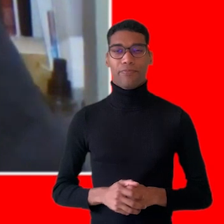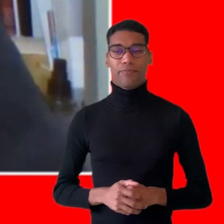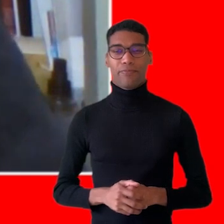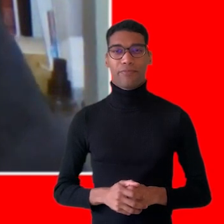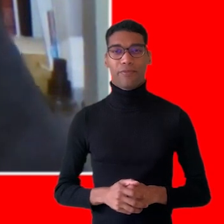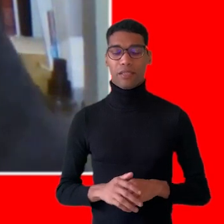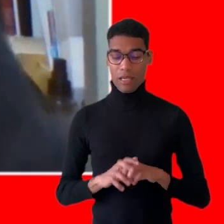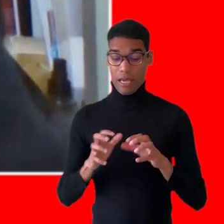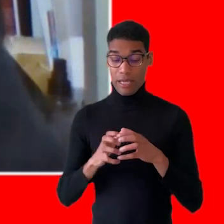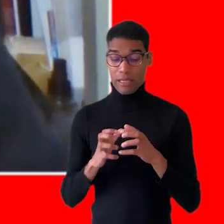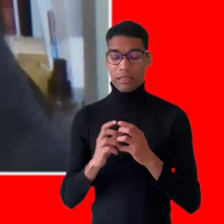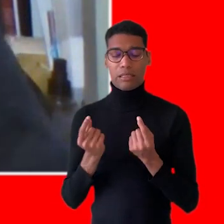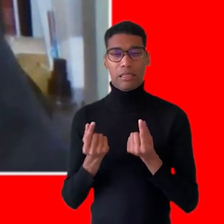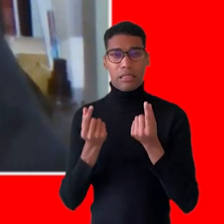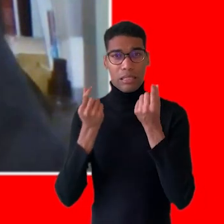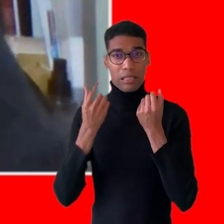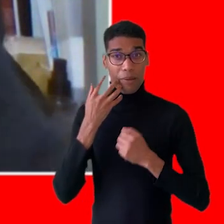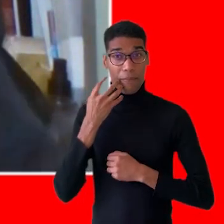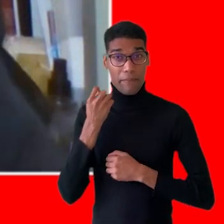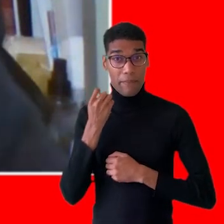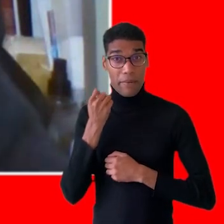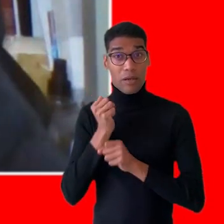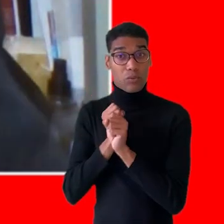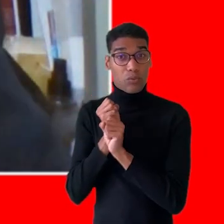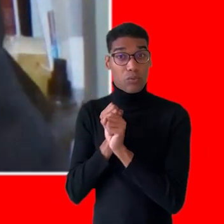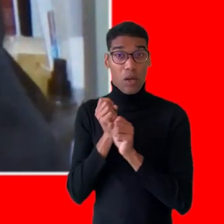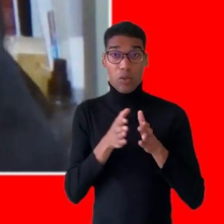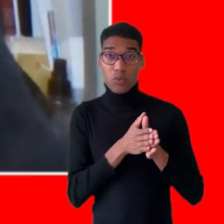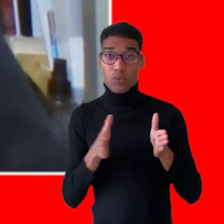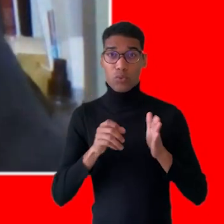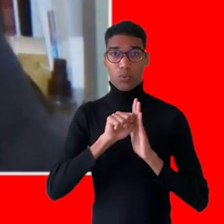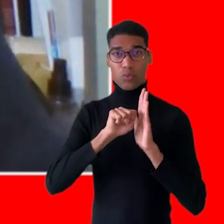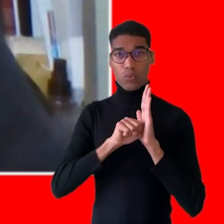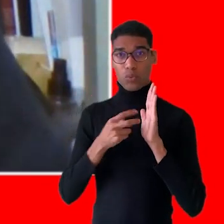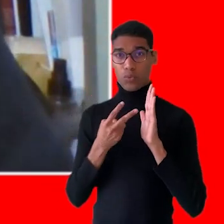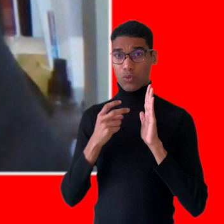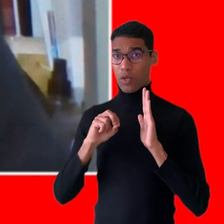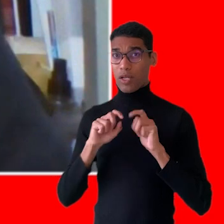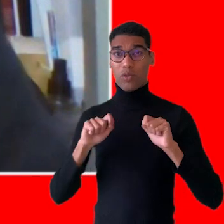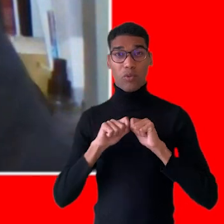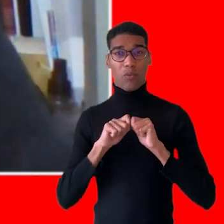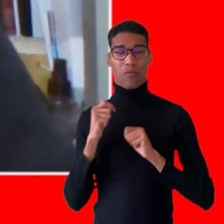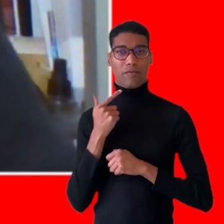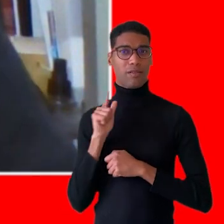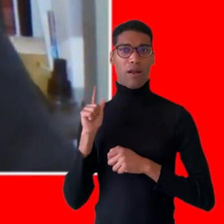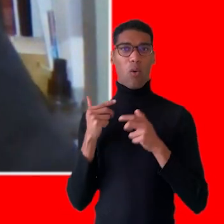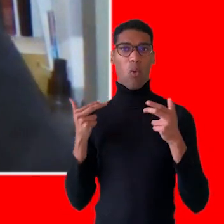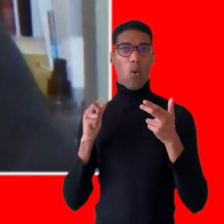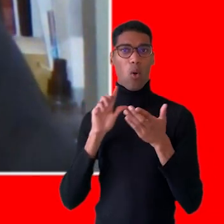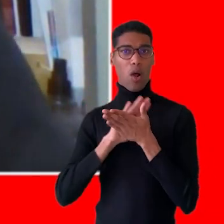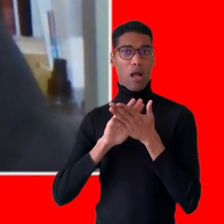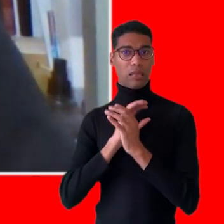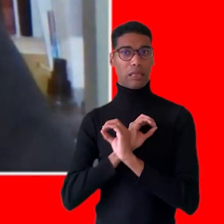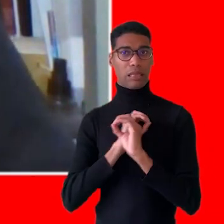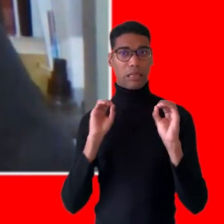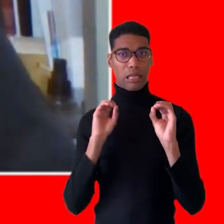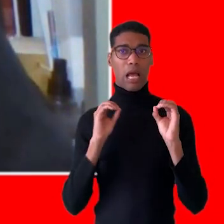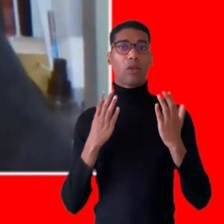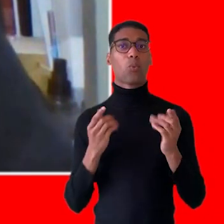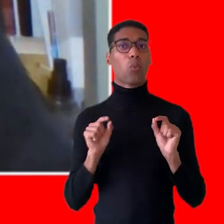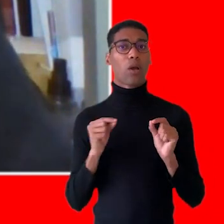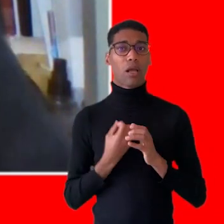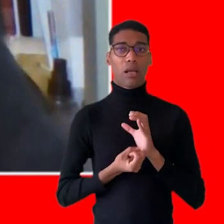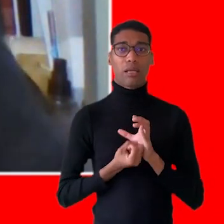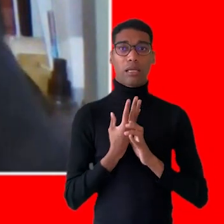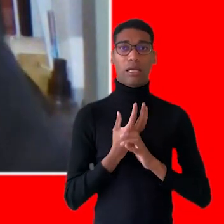E as elites brancas, ao longo do século XX, não fizeram outra coisa